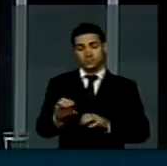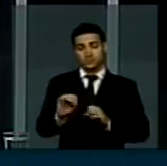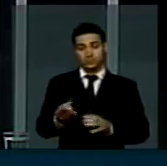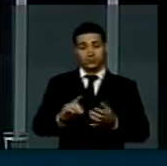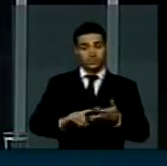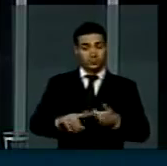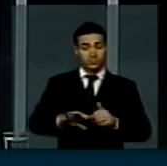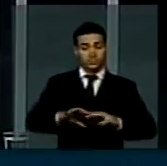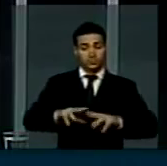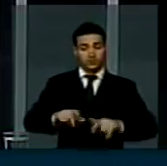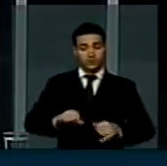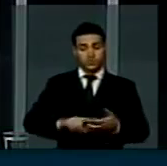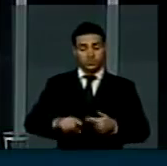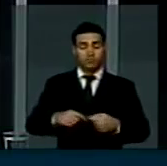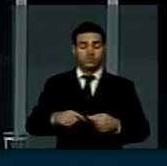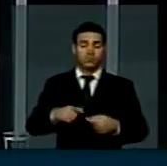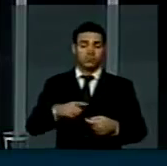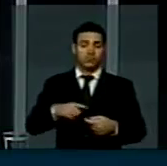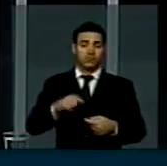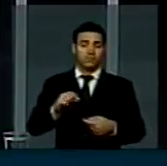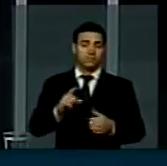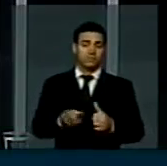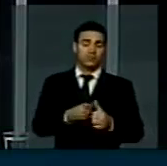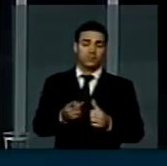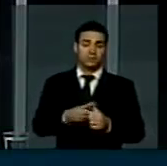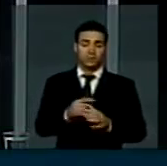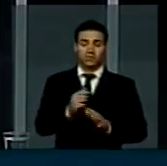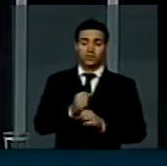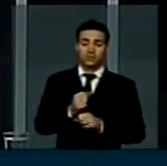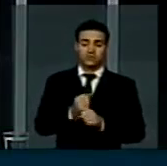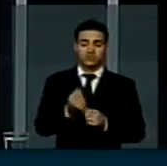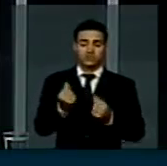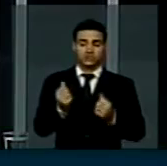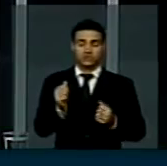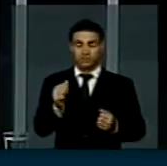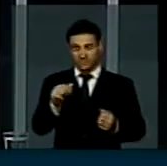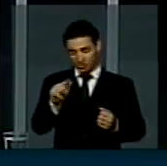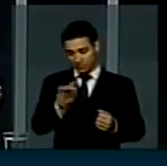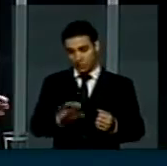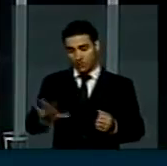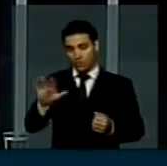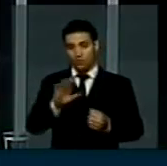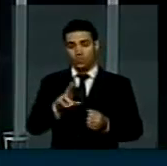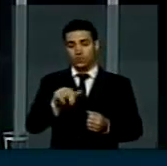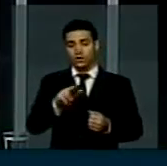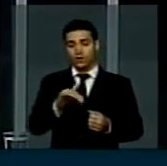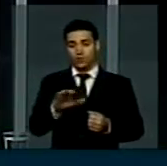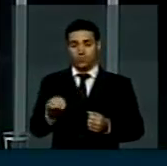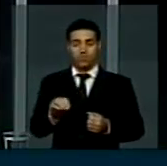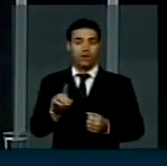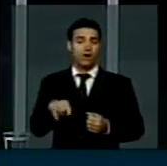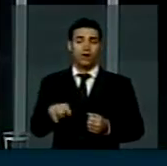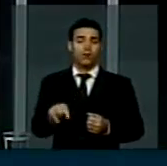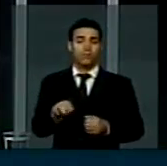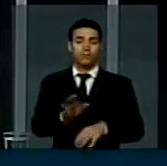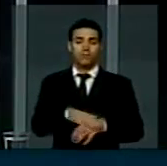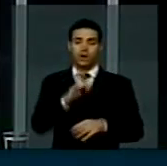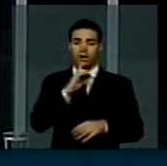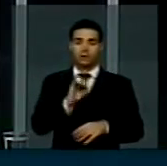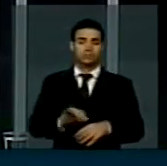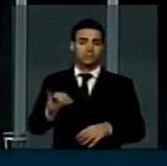essas demandas passam necessariamente pelo Orçamento Geral da União, que é, sem dúvida, a peça mais